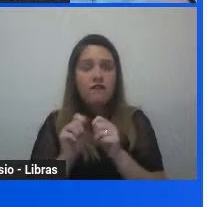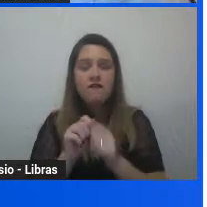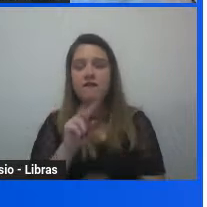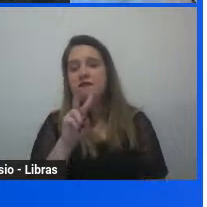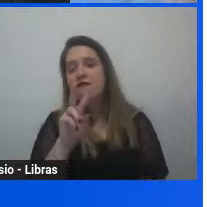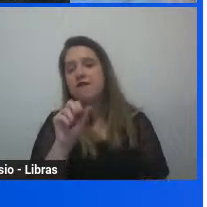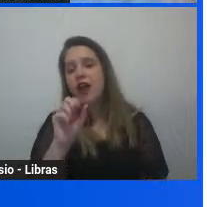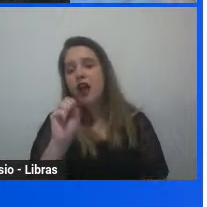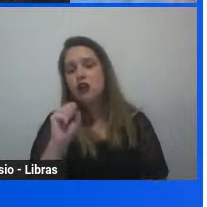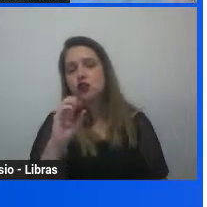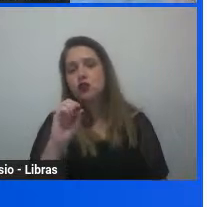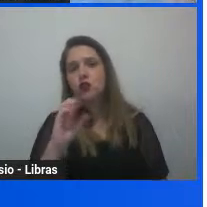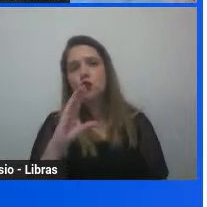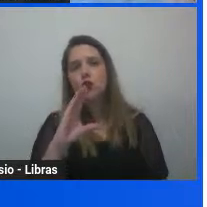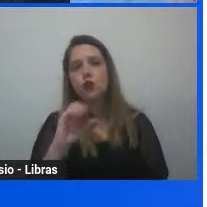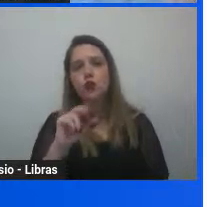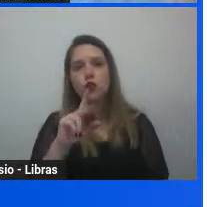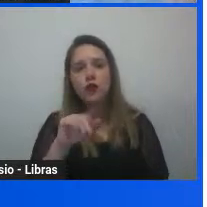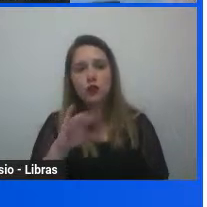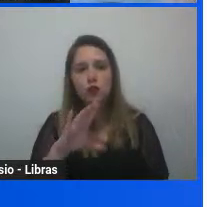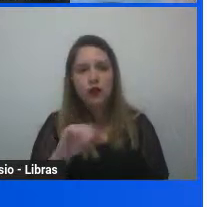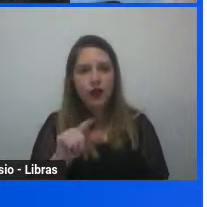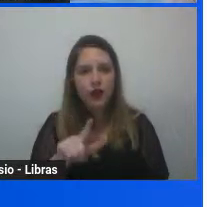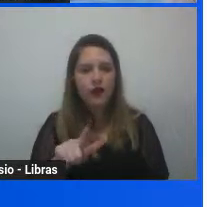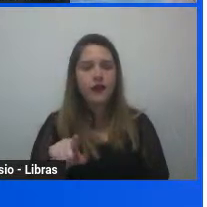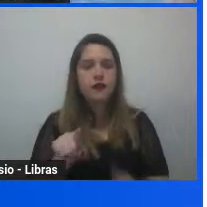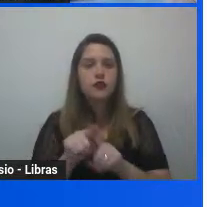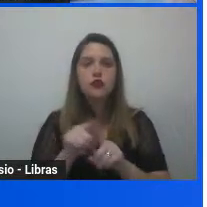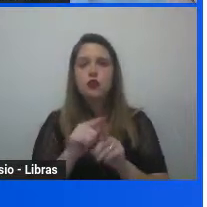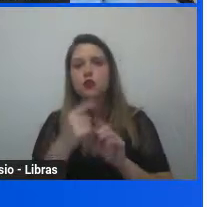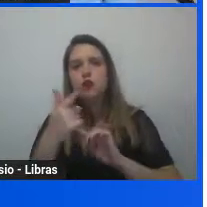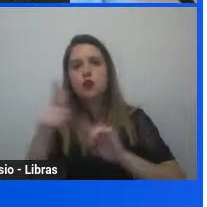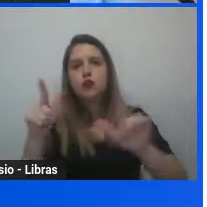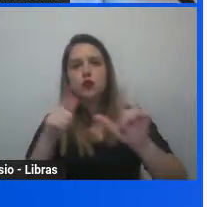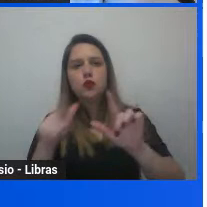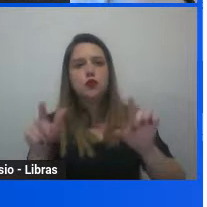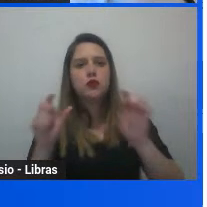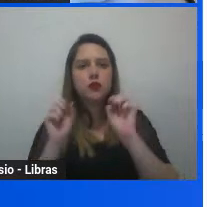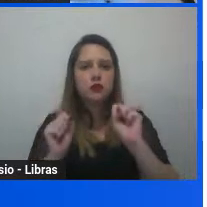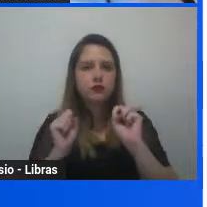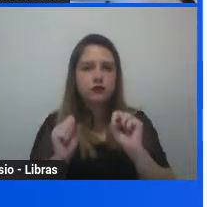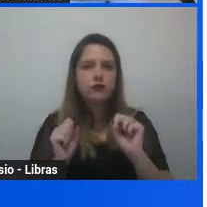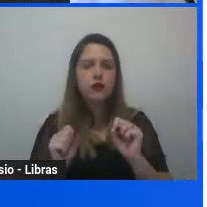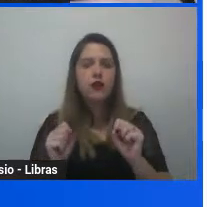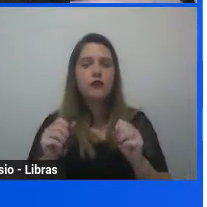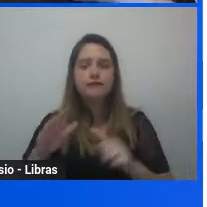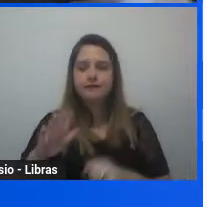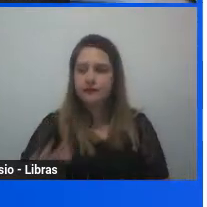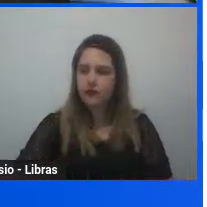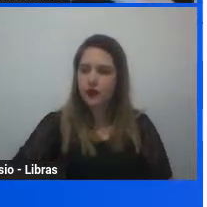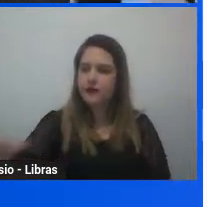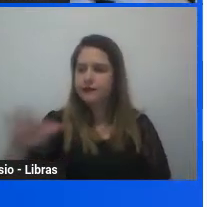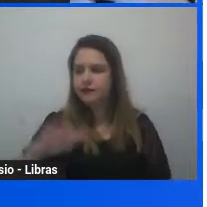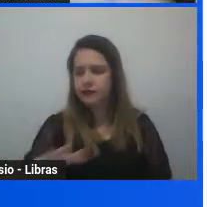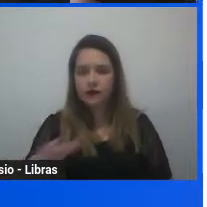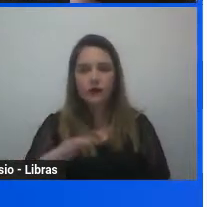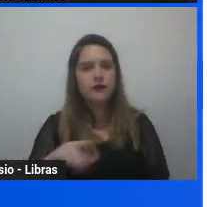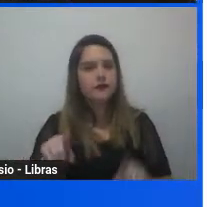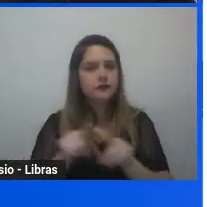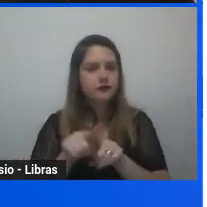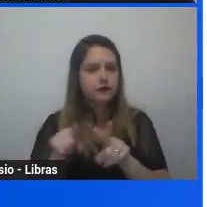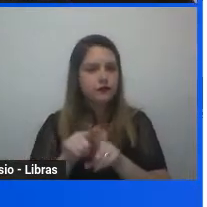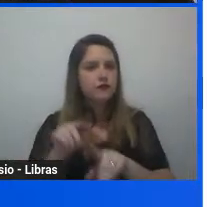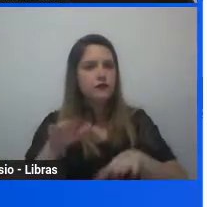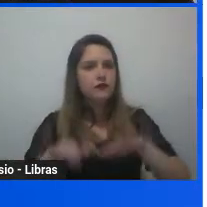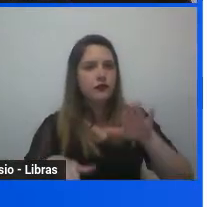ele se dilata, perceba que entre um dedo e outro abriu um espaço. Abrindo um espaço é onde o sangue passa. É isso que